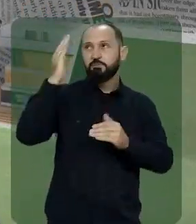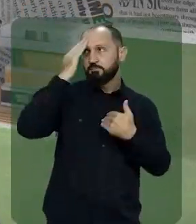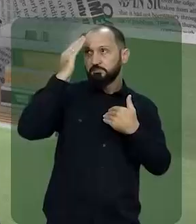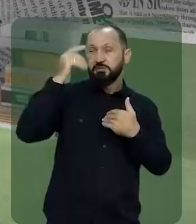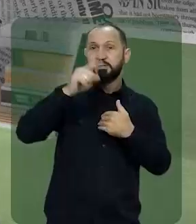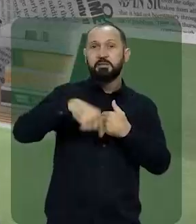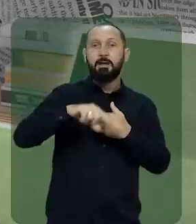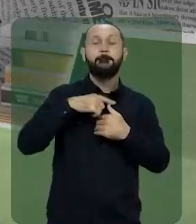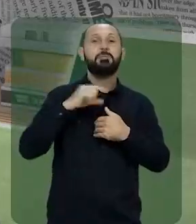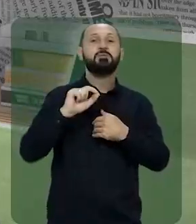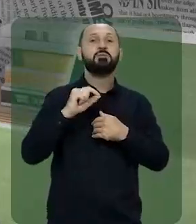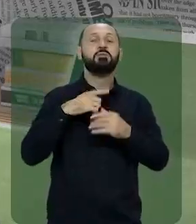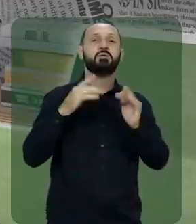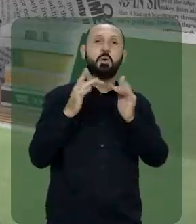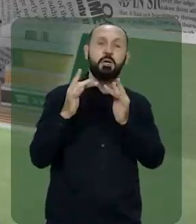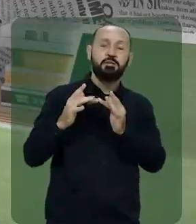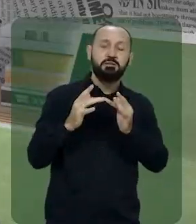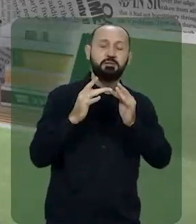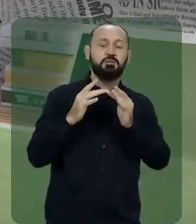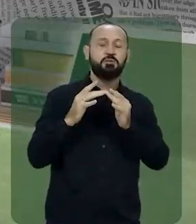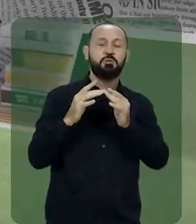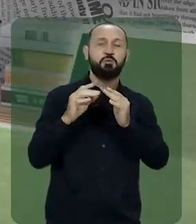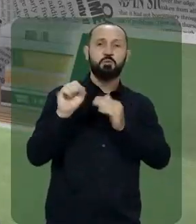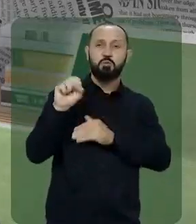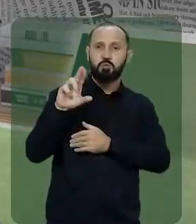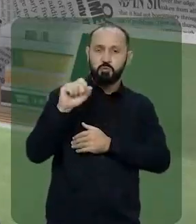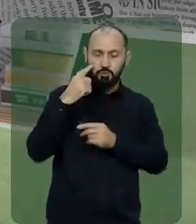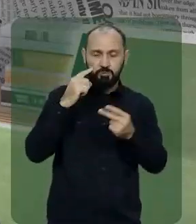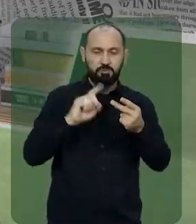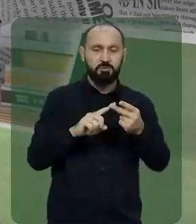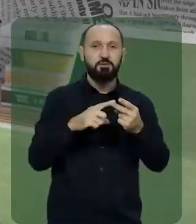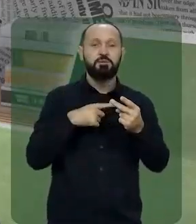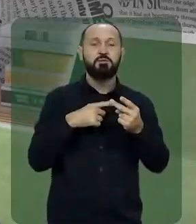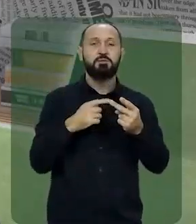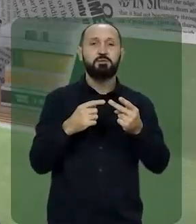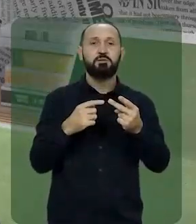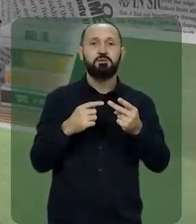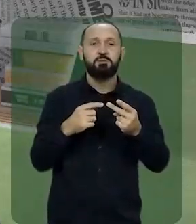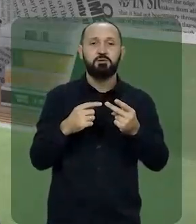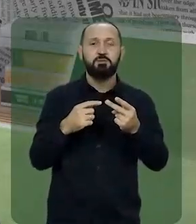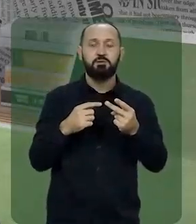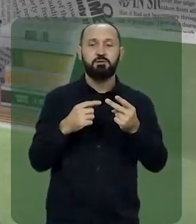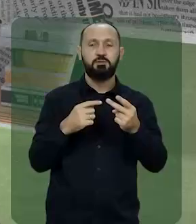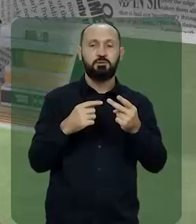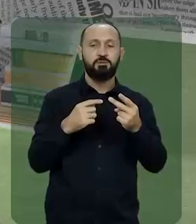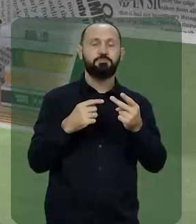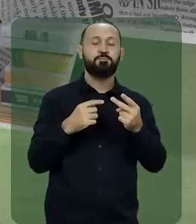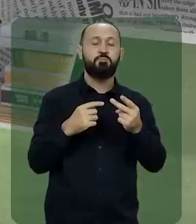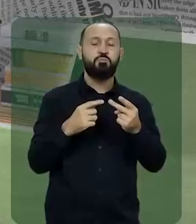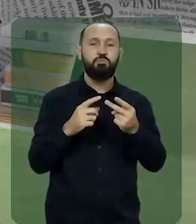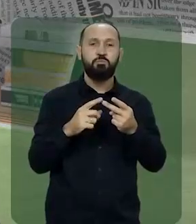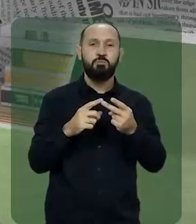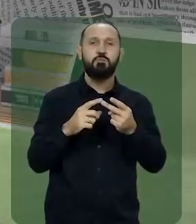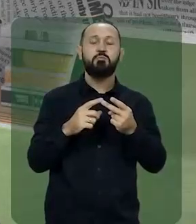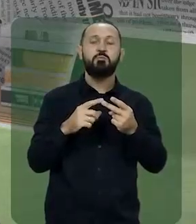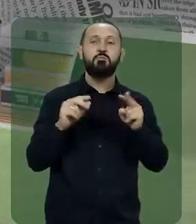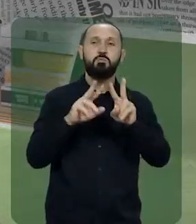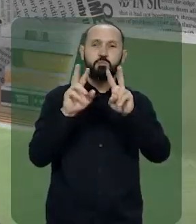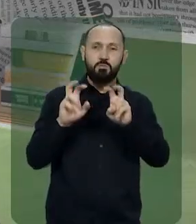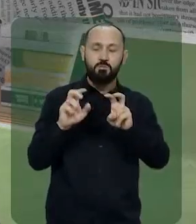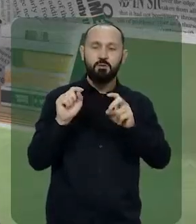as pessoas com acesso ao SUS, às políticas, aos programas do SUS, né? A